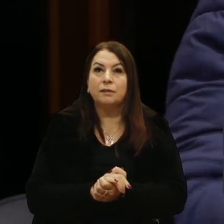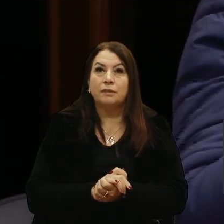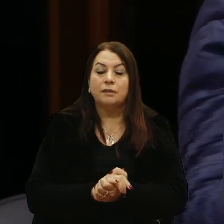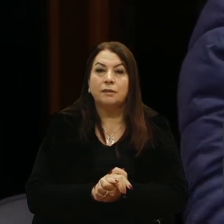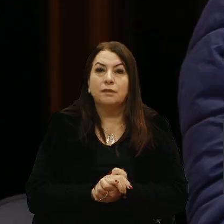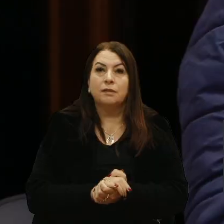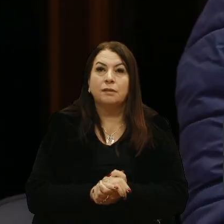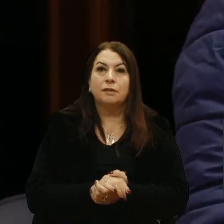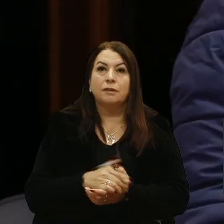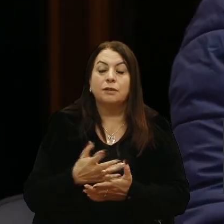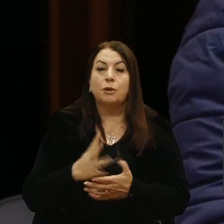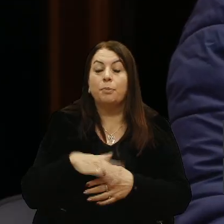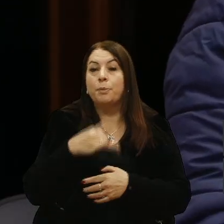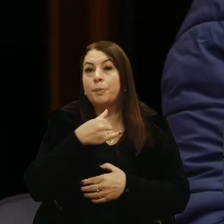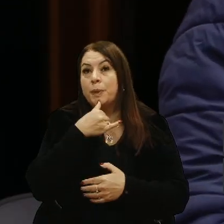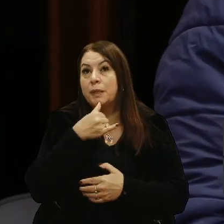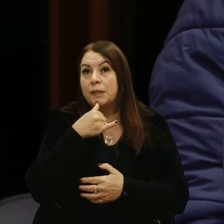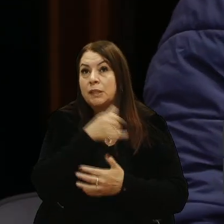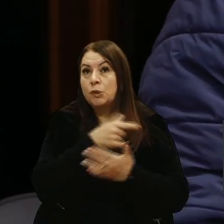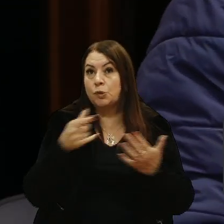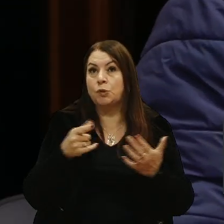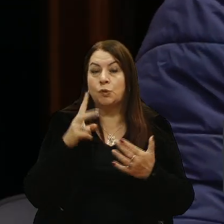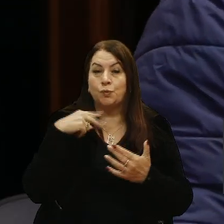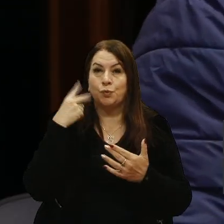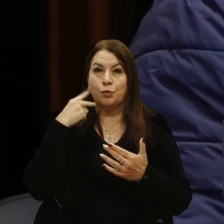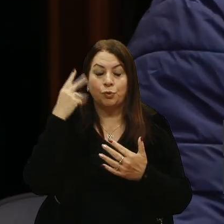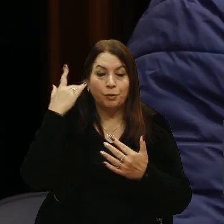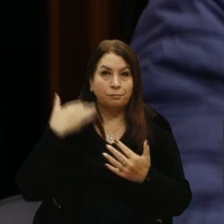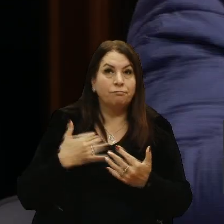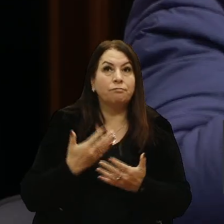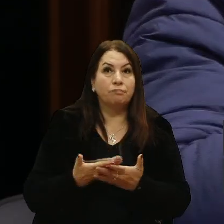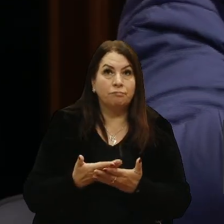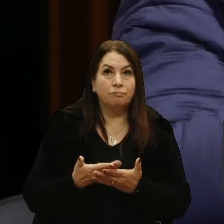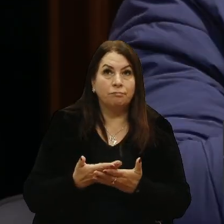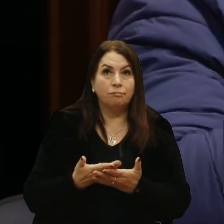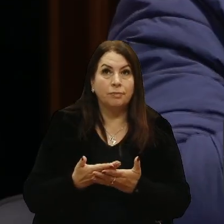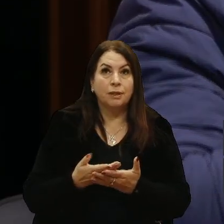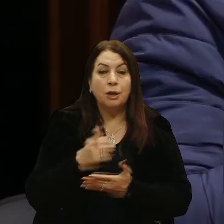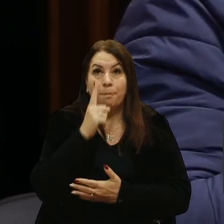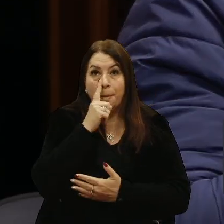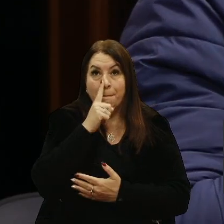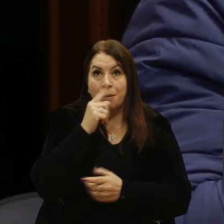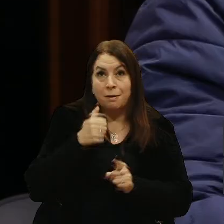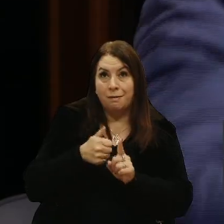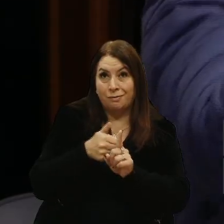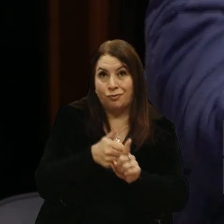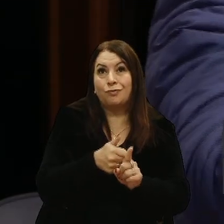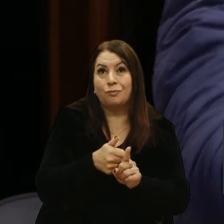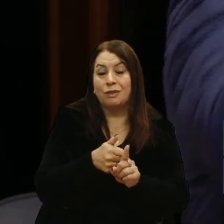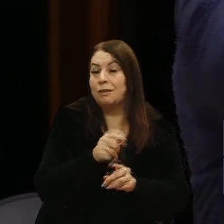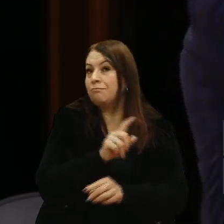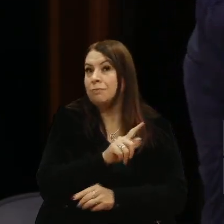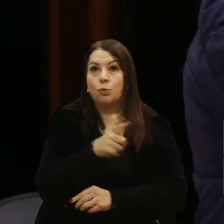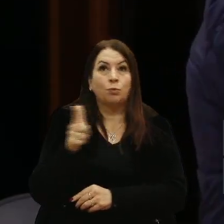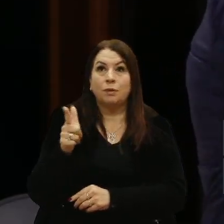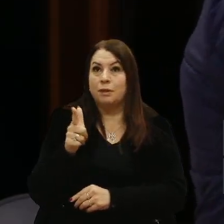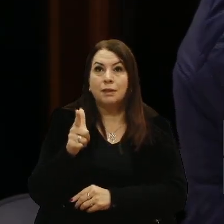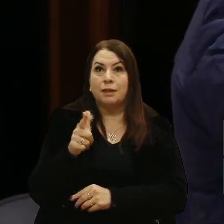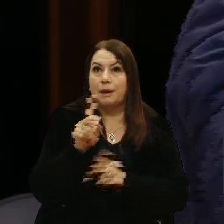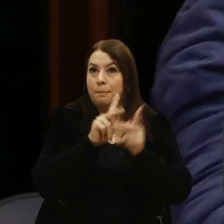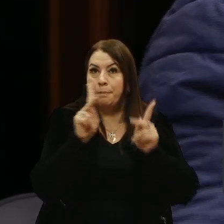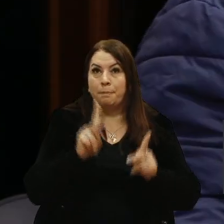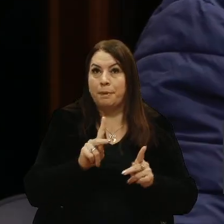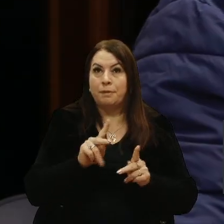E o mais triste, vereadora Daiane Mello, é que uma mãe atípica, ela não tem paz nem